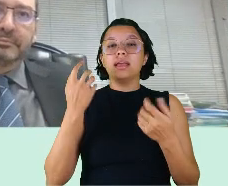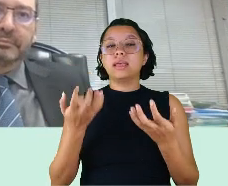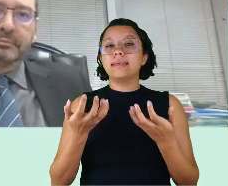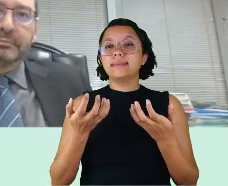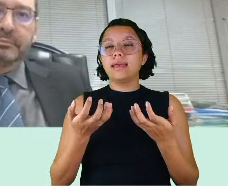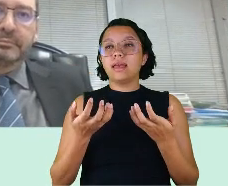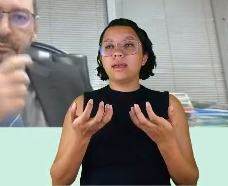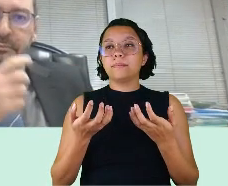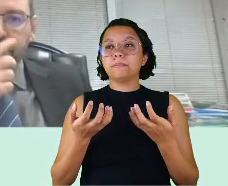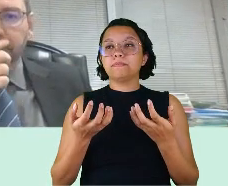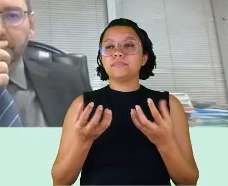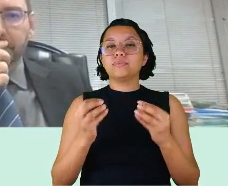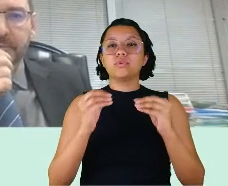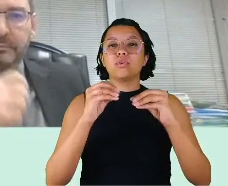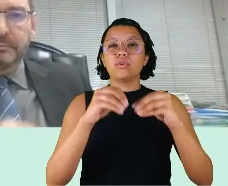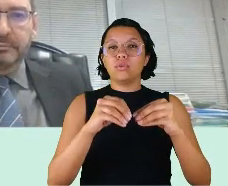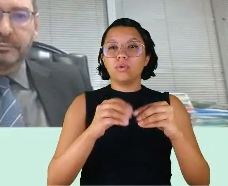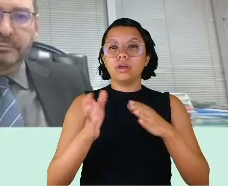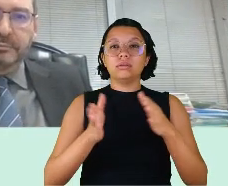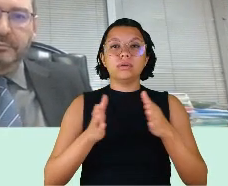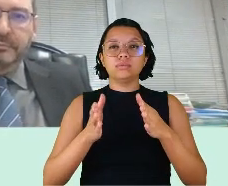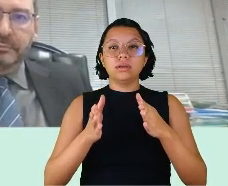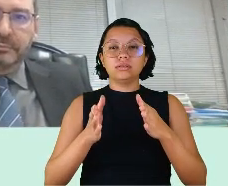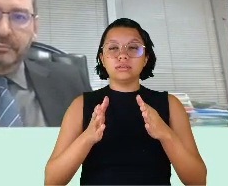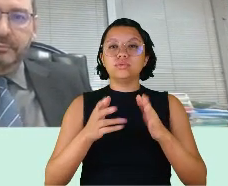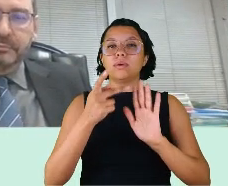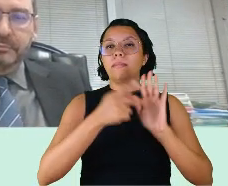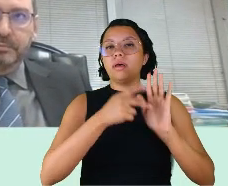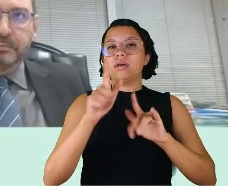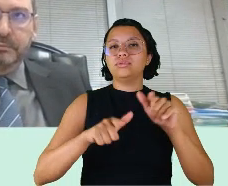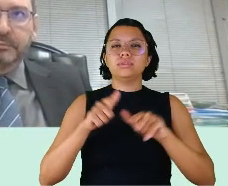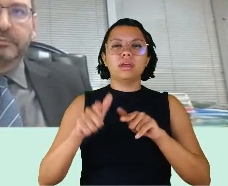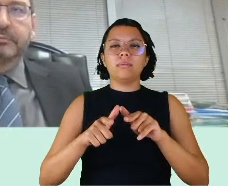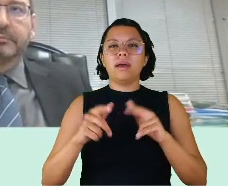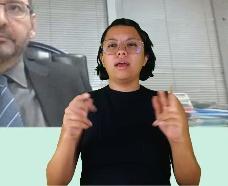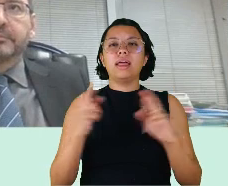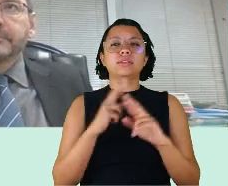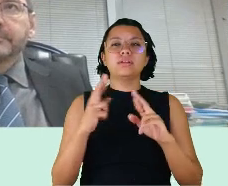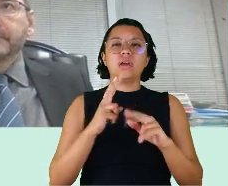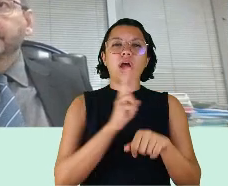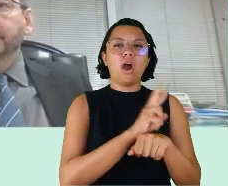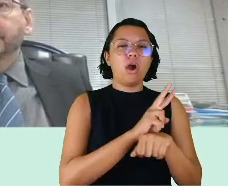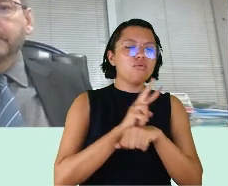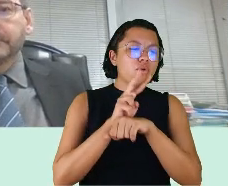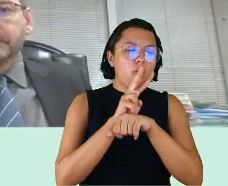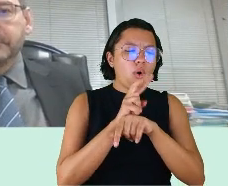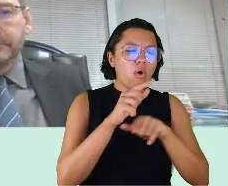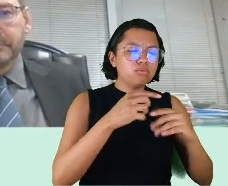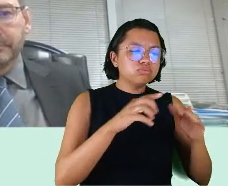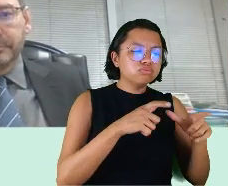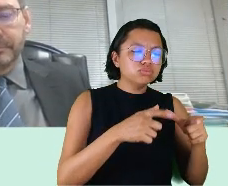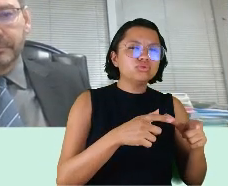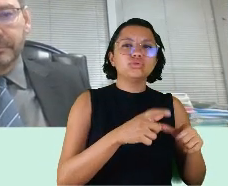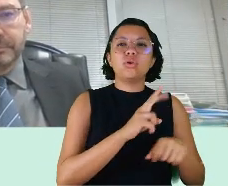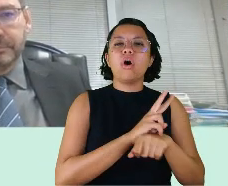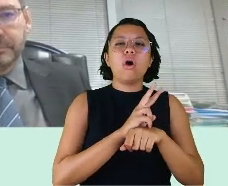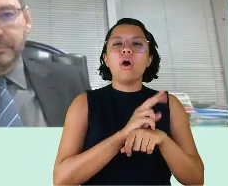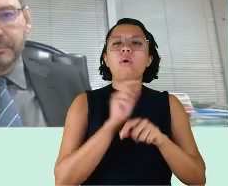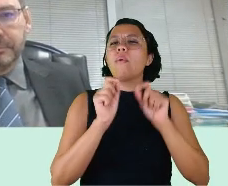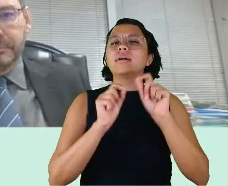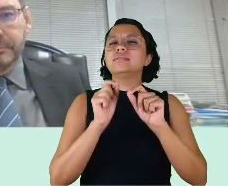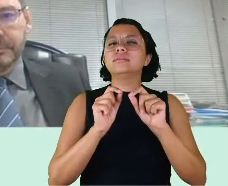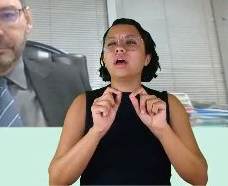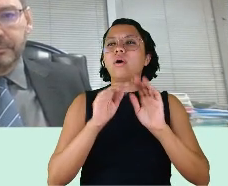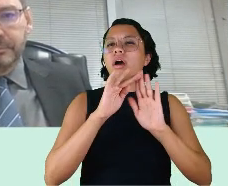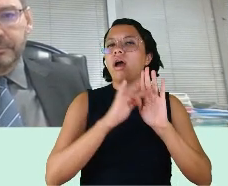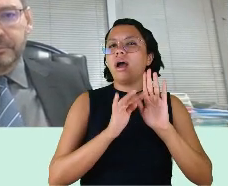colocar numa situação de plano de trabalho. Para a corregedoria, que aspectos são essenciais, né?